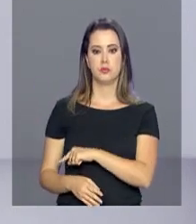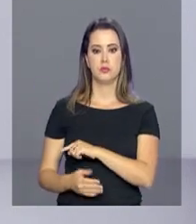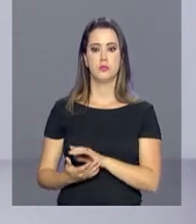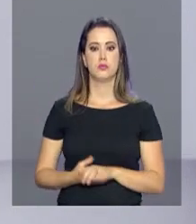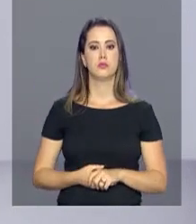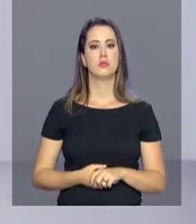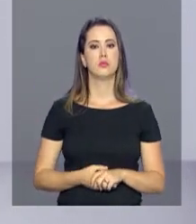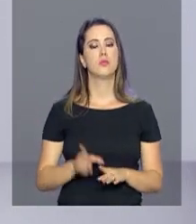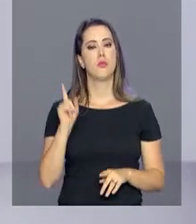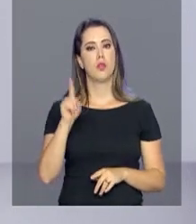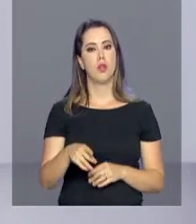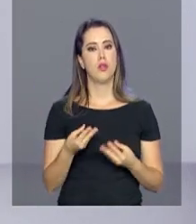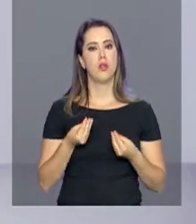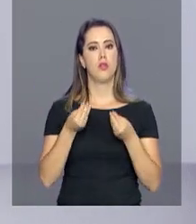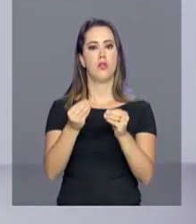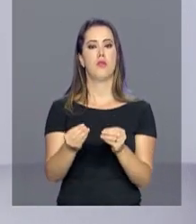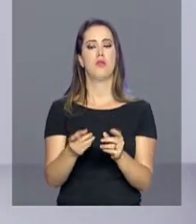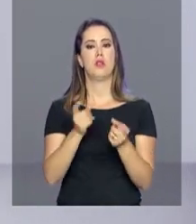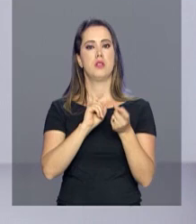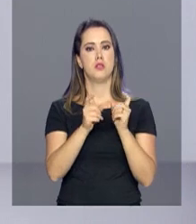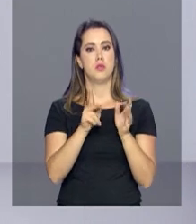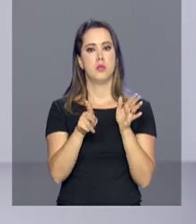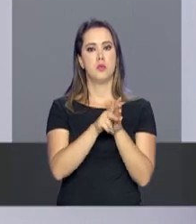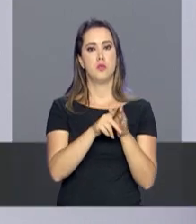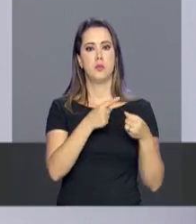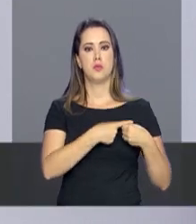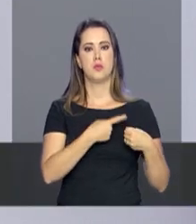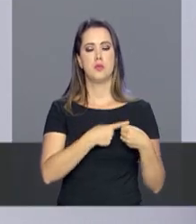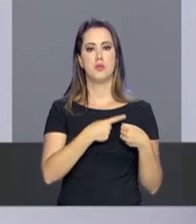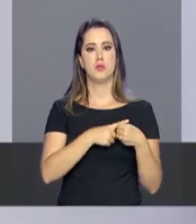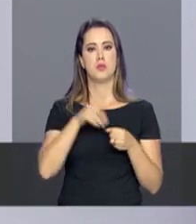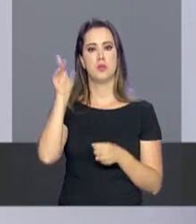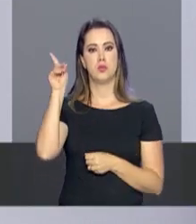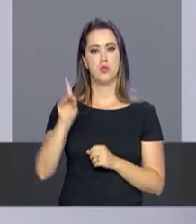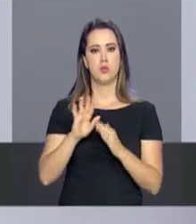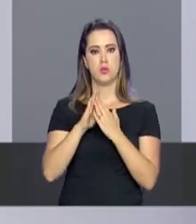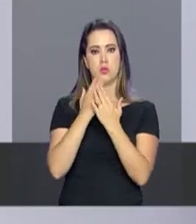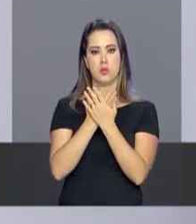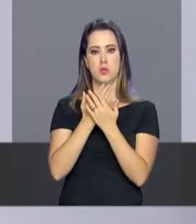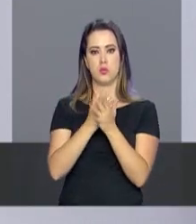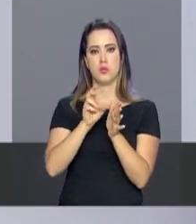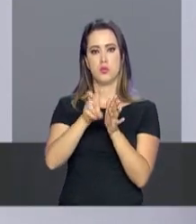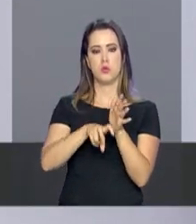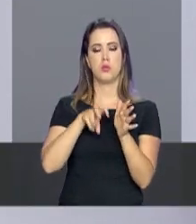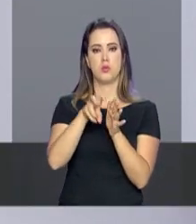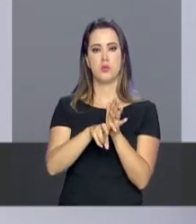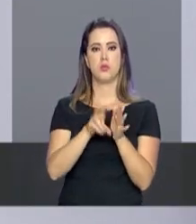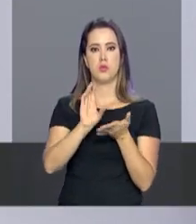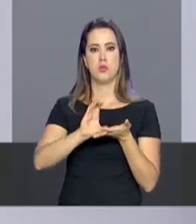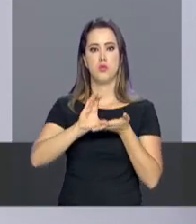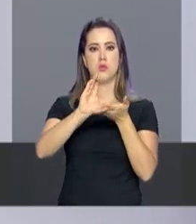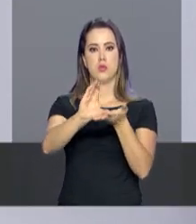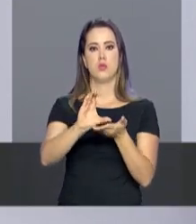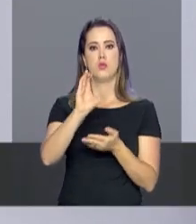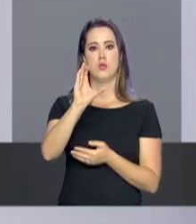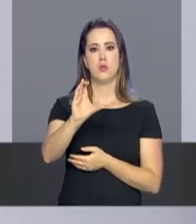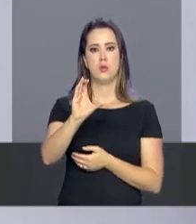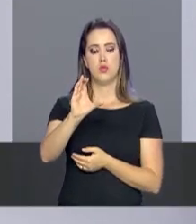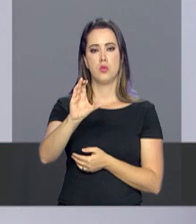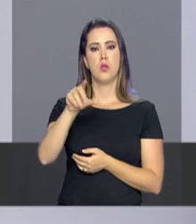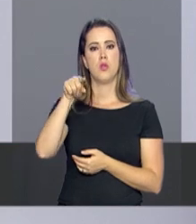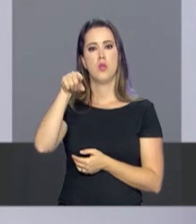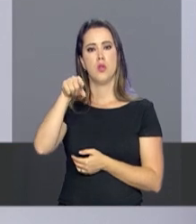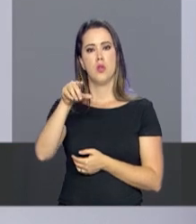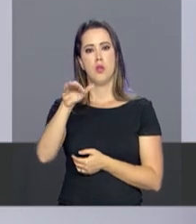tela e são direcionados a gestores municipais diretores de escolas das zonas rurais e conselheiros de